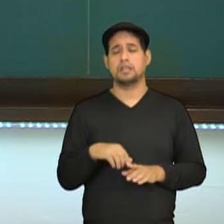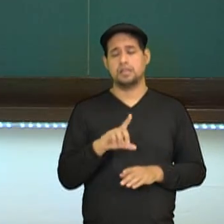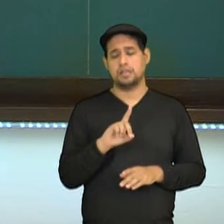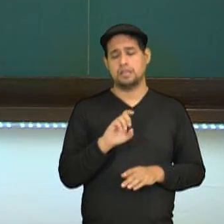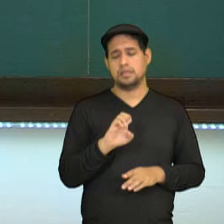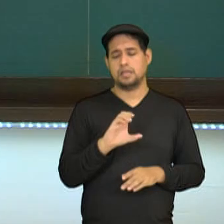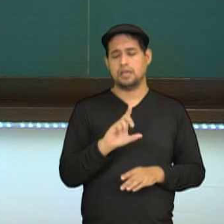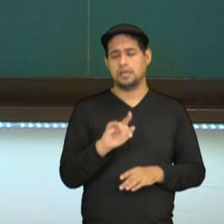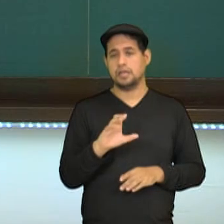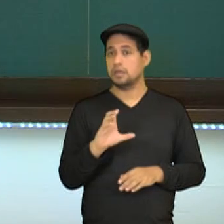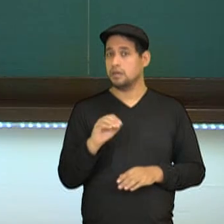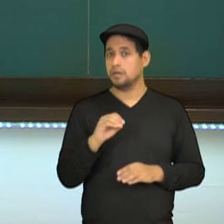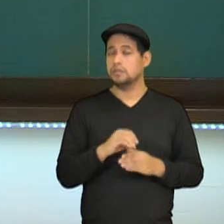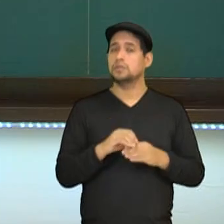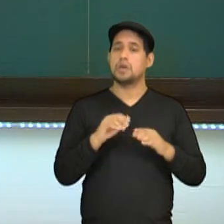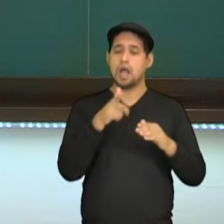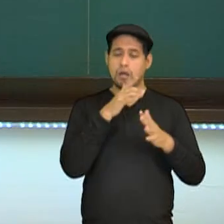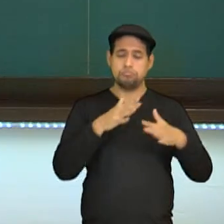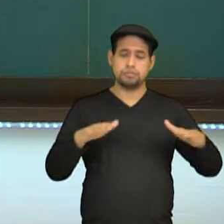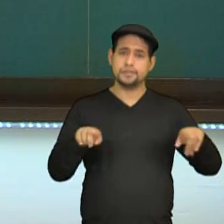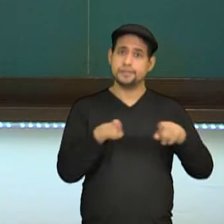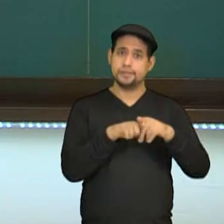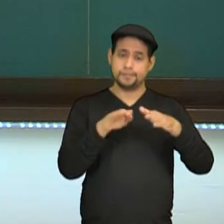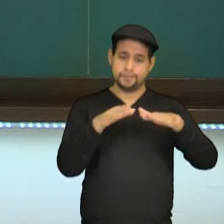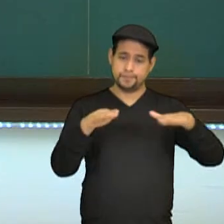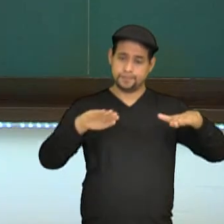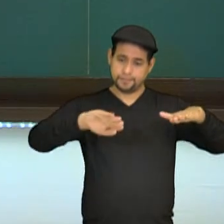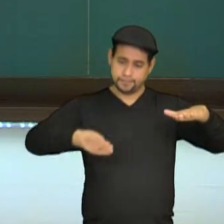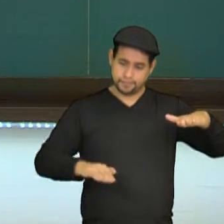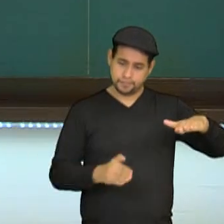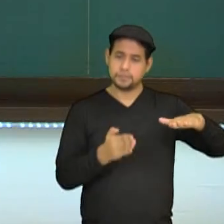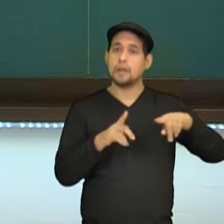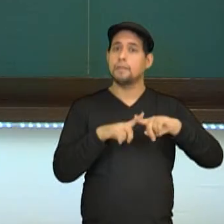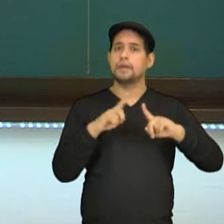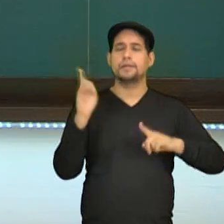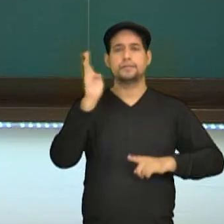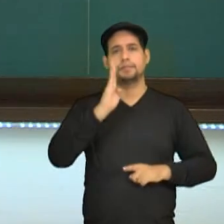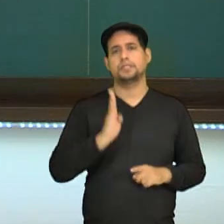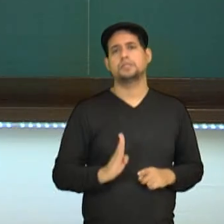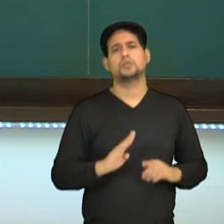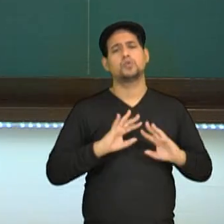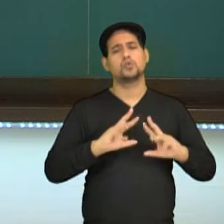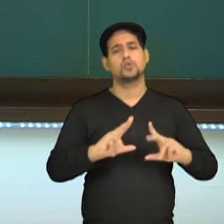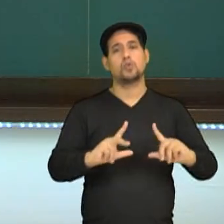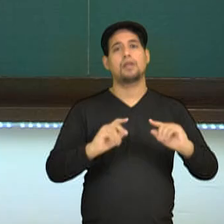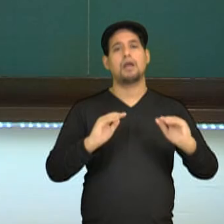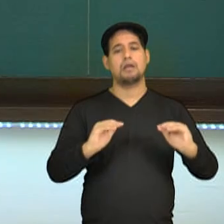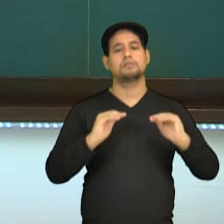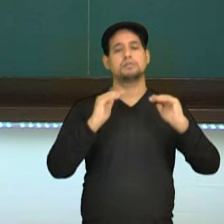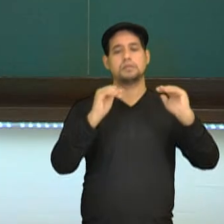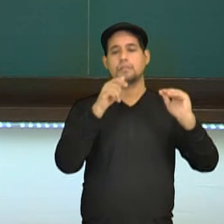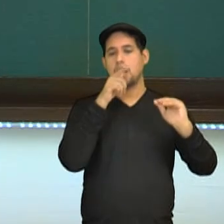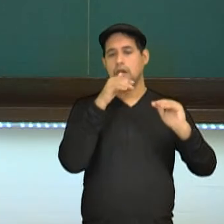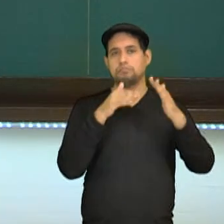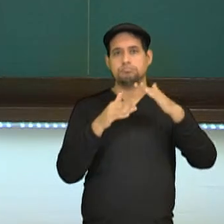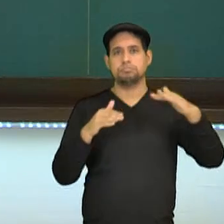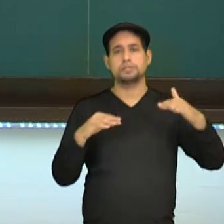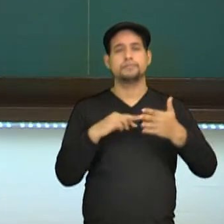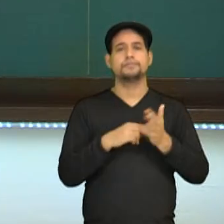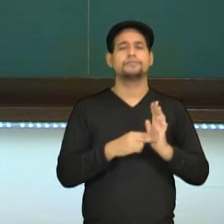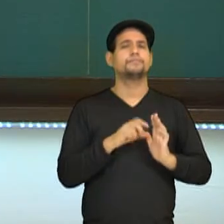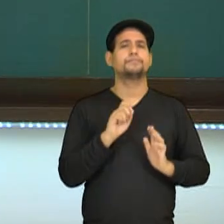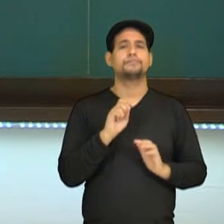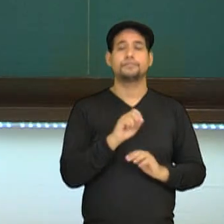declínios acima do nível do mar e absolutas abaixo do nível do mar. No caso do Brasil, são todas acima do nível do mar, então são ditas